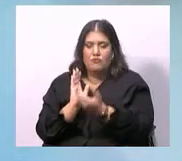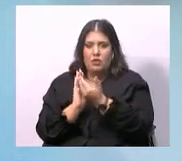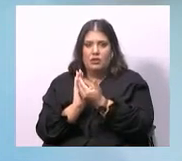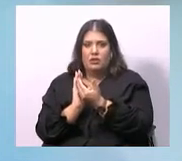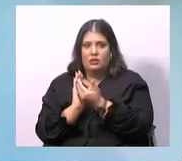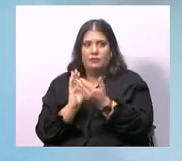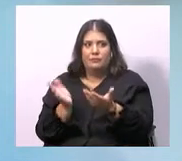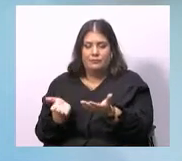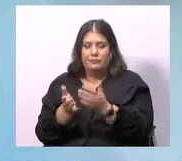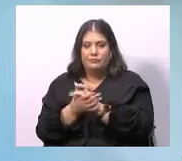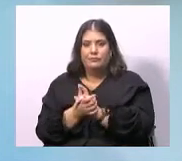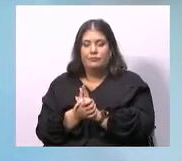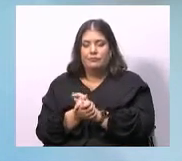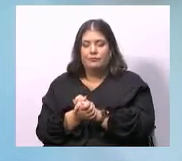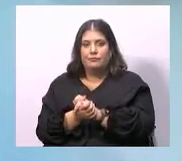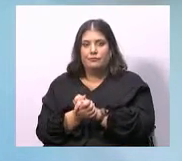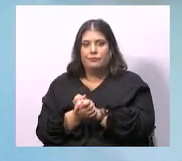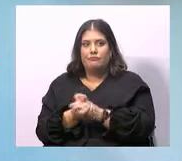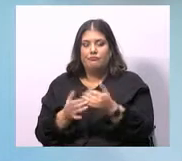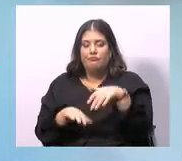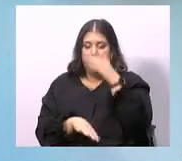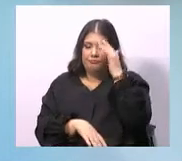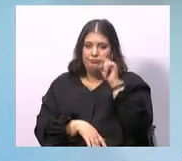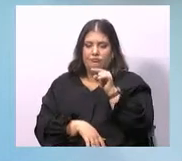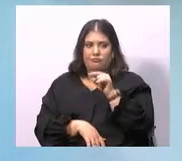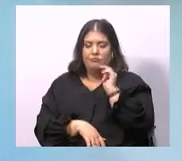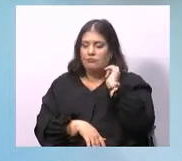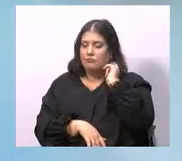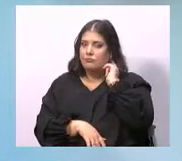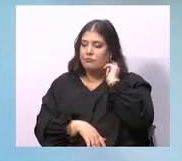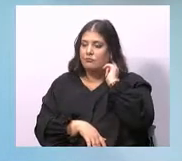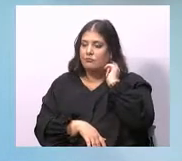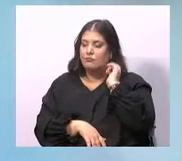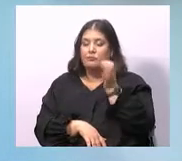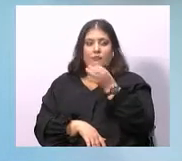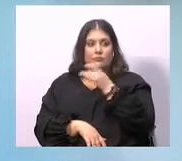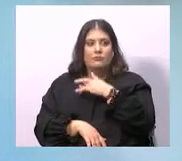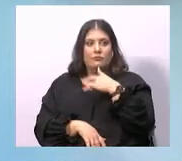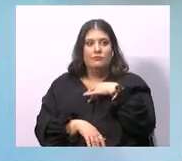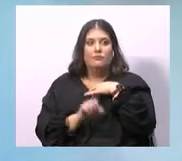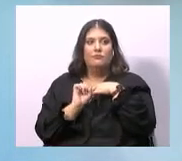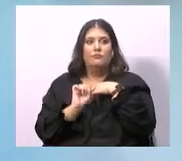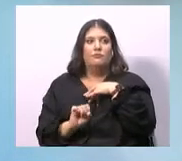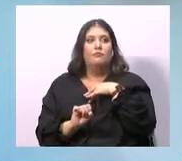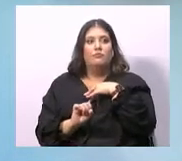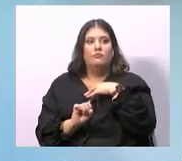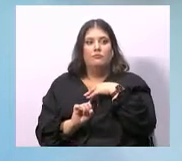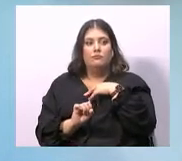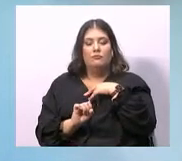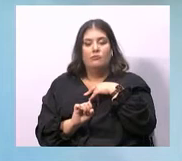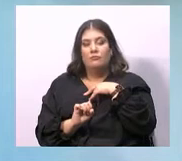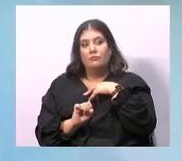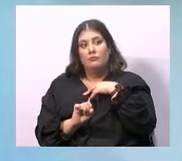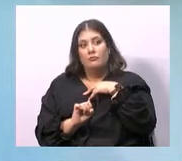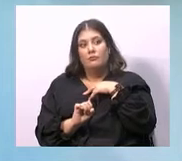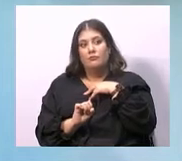Fátima terá, não é? Mas eu acho que isso, lá está, falo com o seu podologista, assistente,